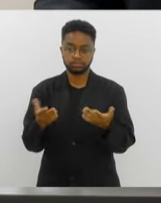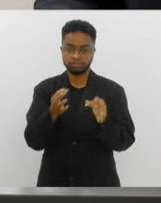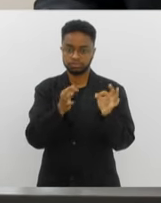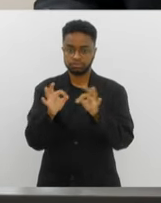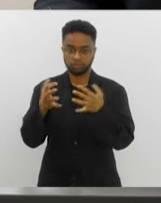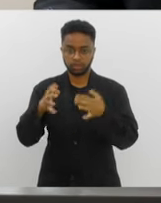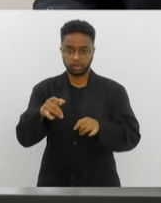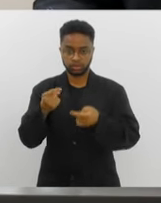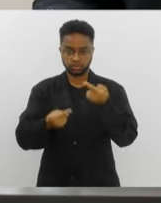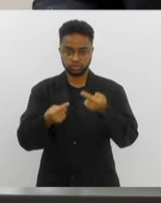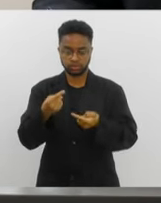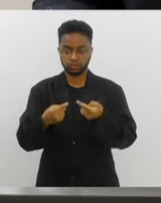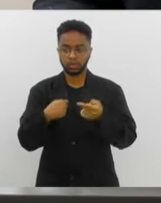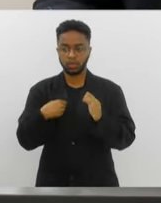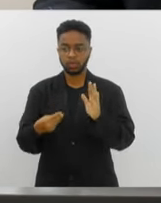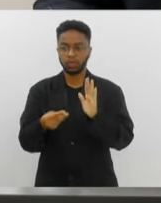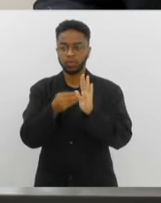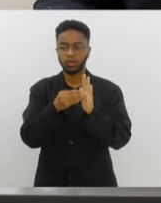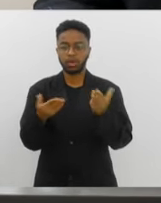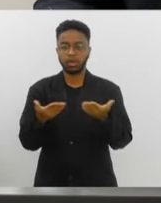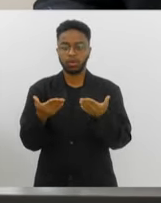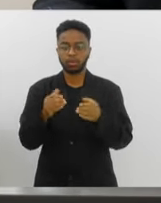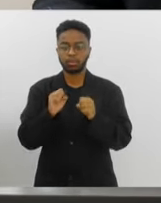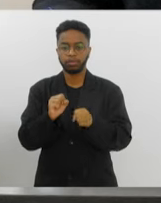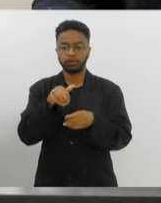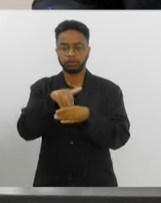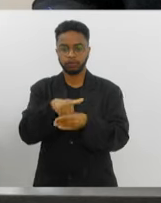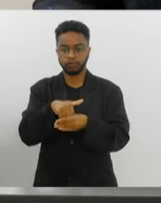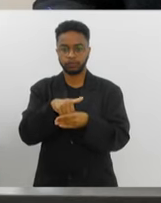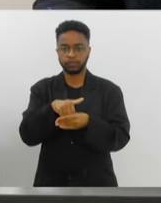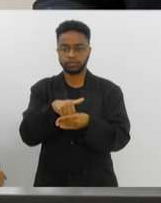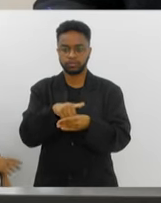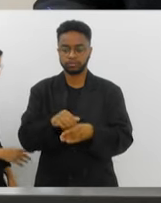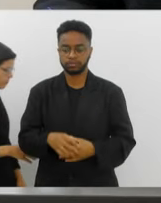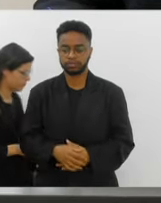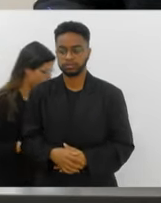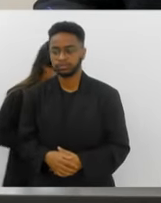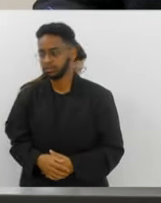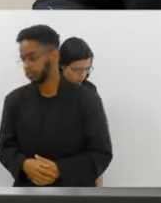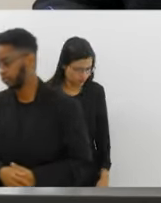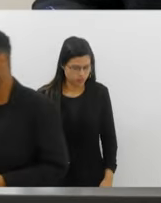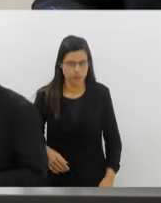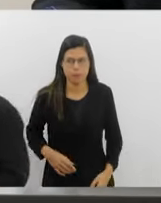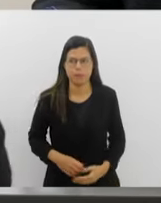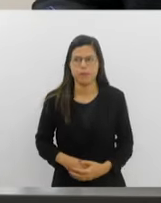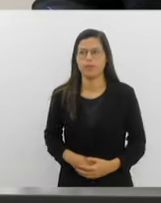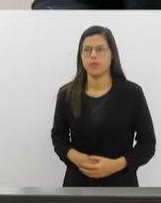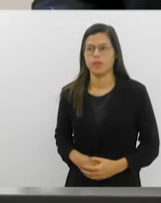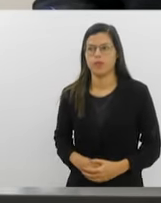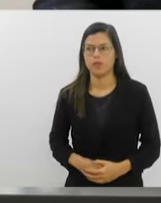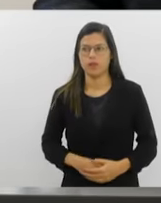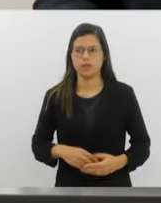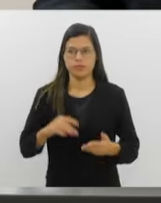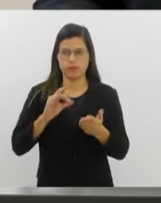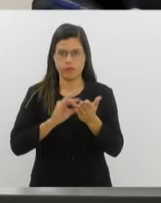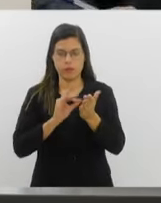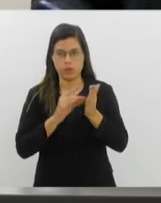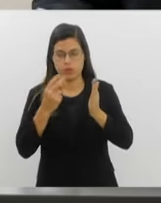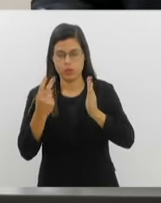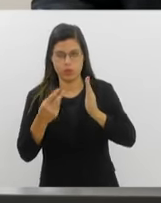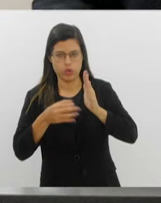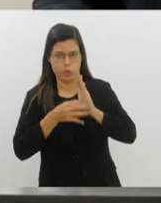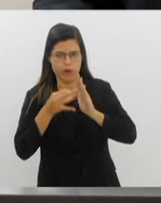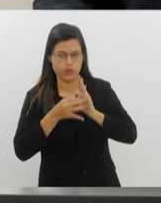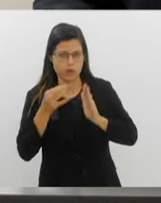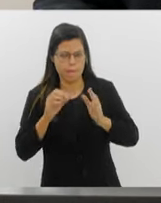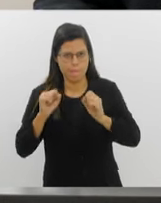queira discutir, vou colocar em votação. E aí, na verdade, são dois pareceres, mas pode unificar, deputado Mink, o de Vossa